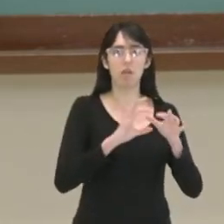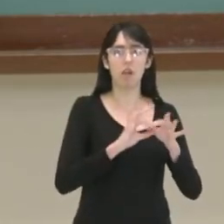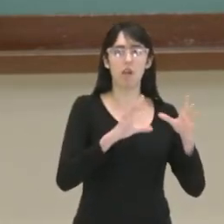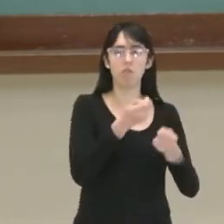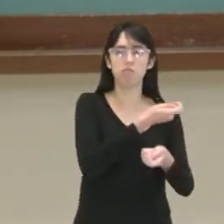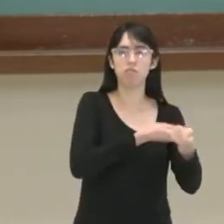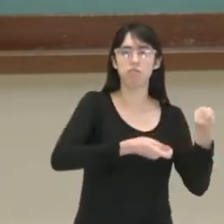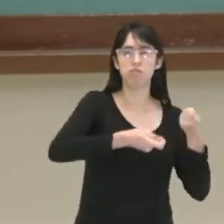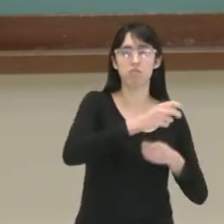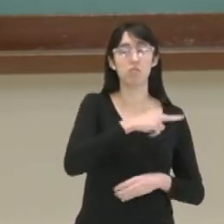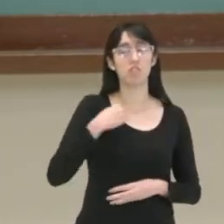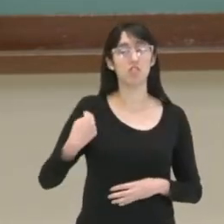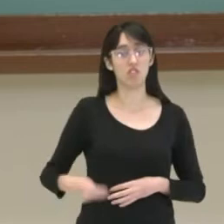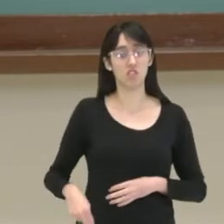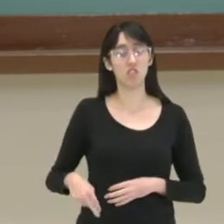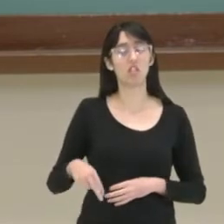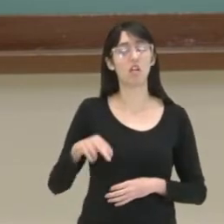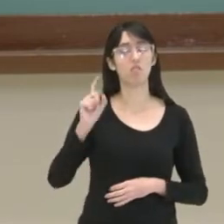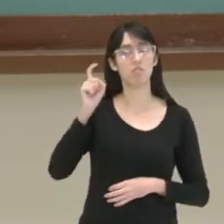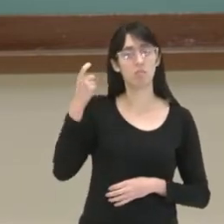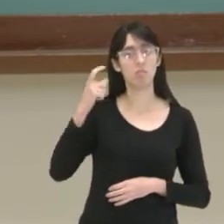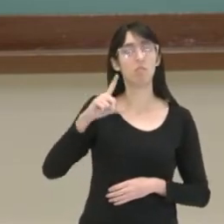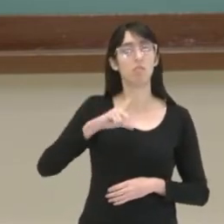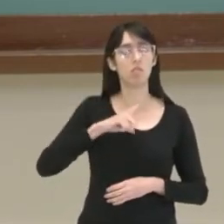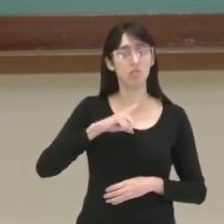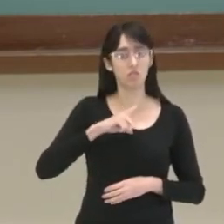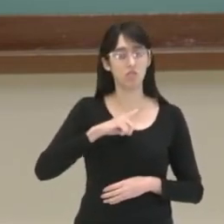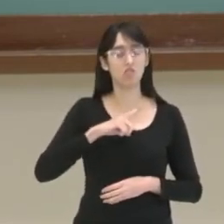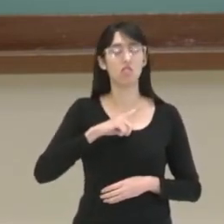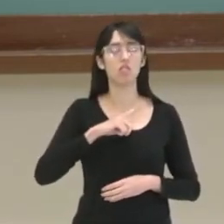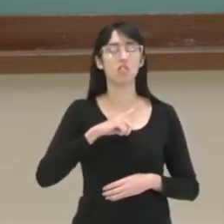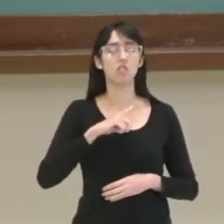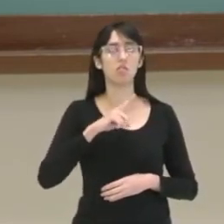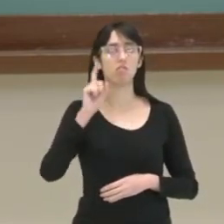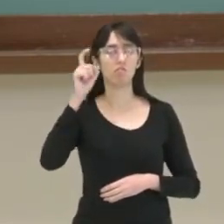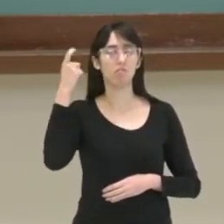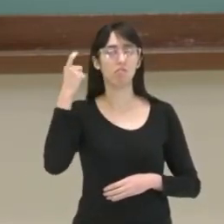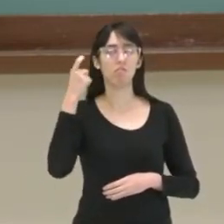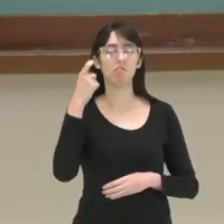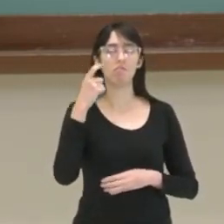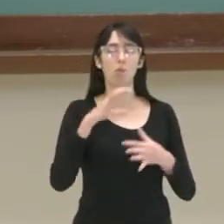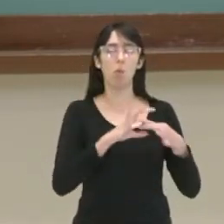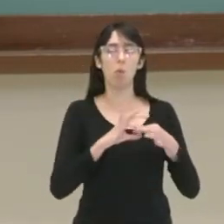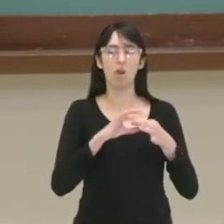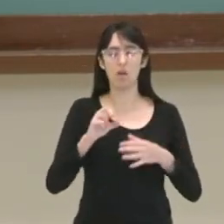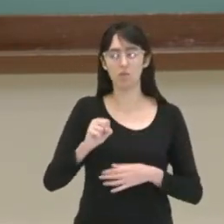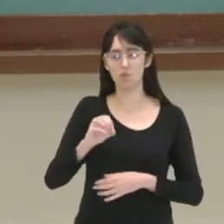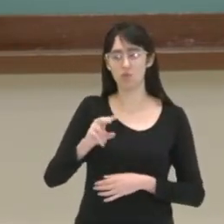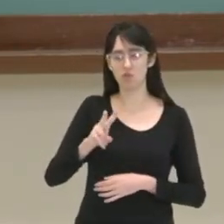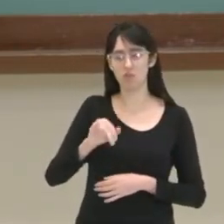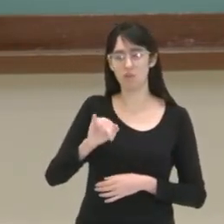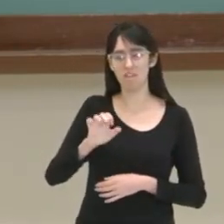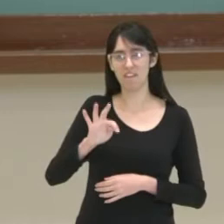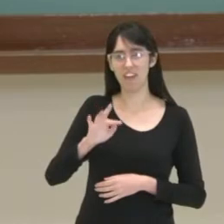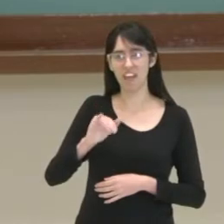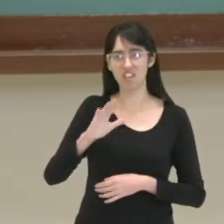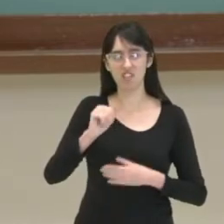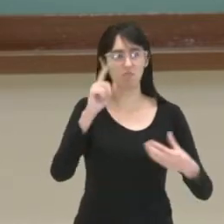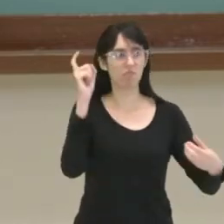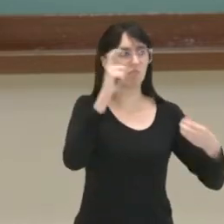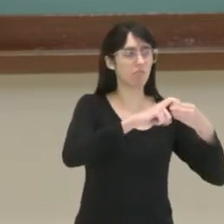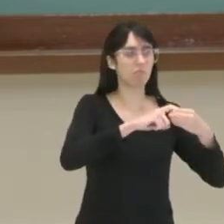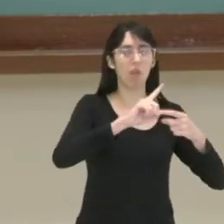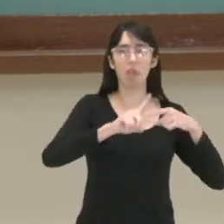a ser um país que tinha uma aproximação comercial com a antiga União Soviética e passa a ser a segunda maior economia